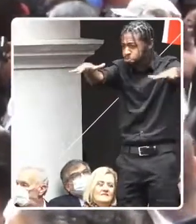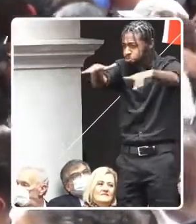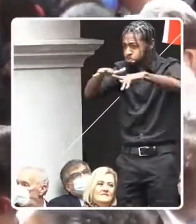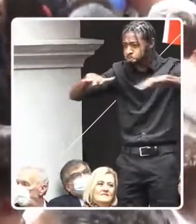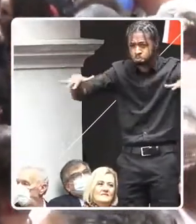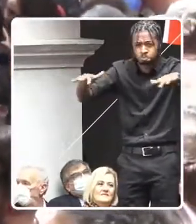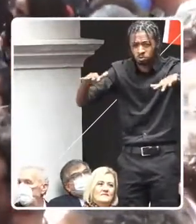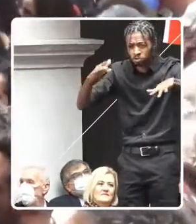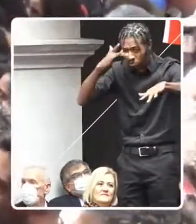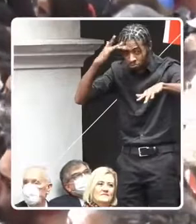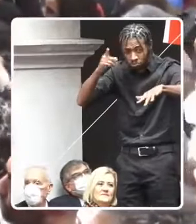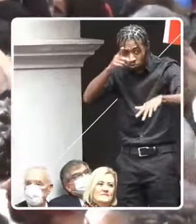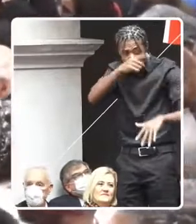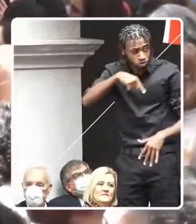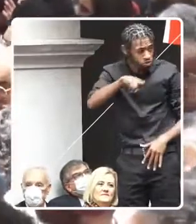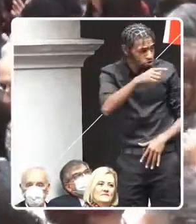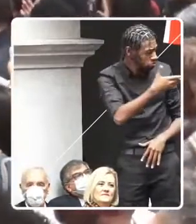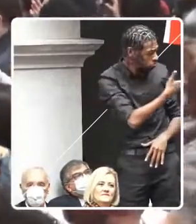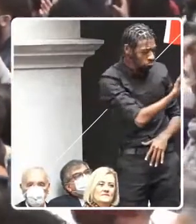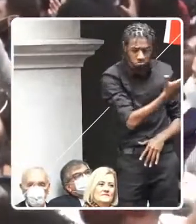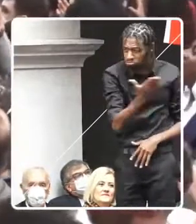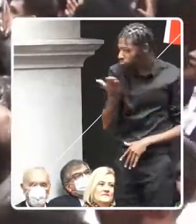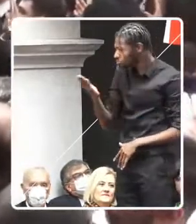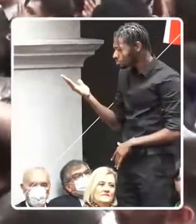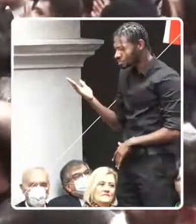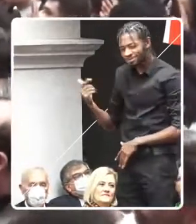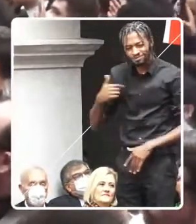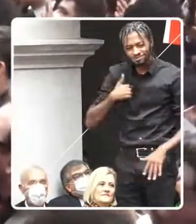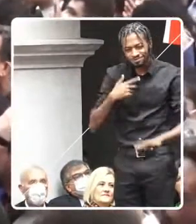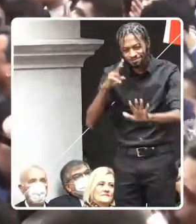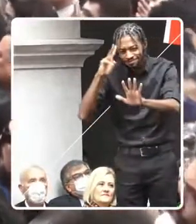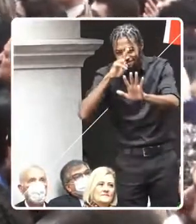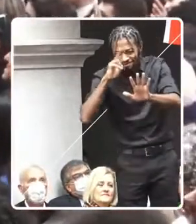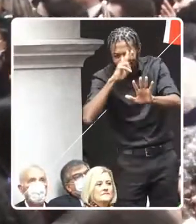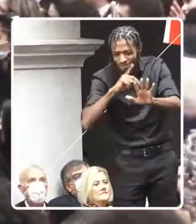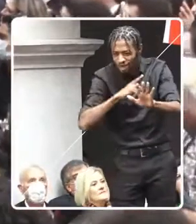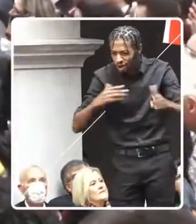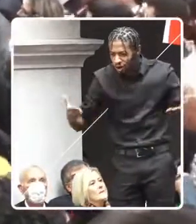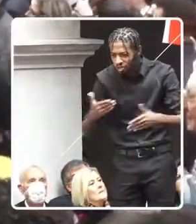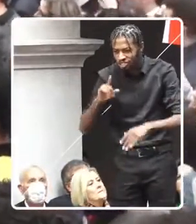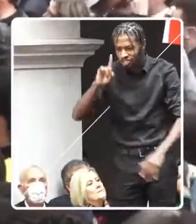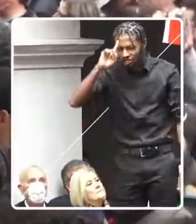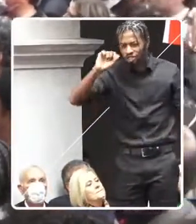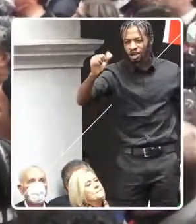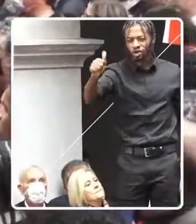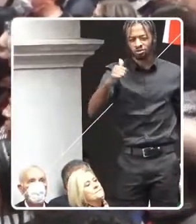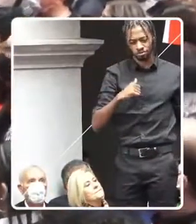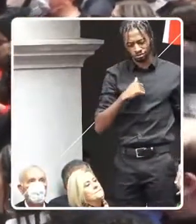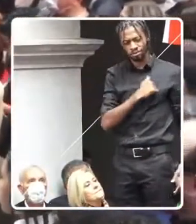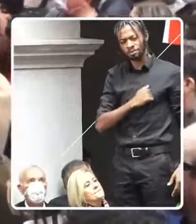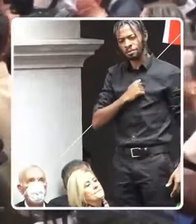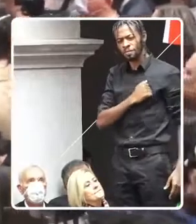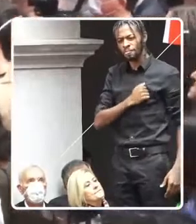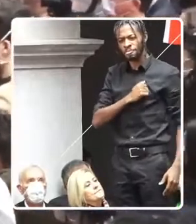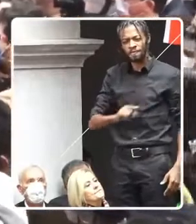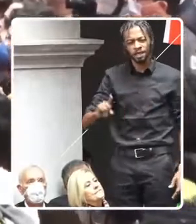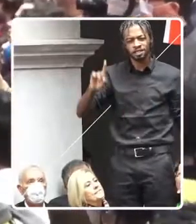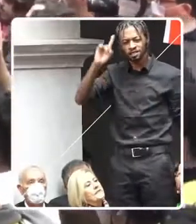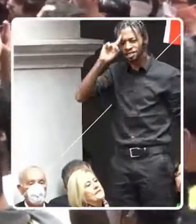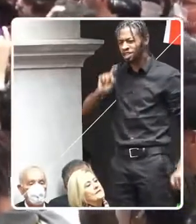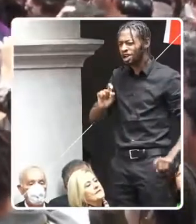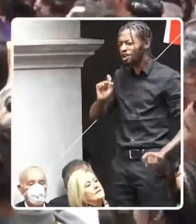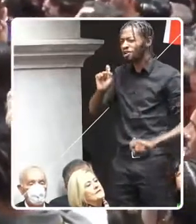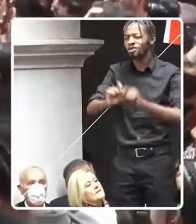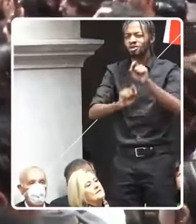pisando aqui no largo. Vale lembrar, como hoje é dia 11 de agosto, dia de criação